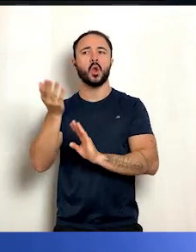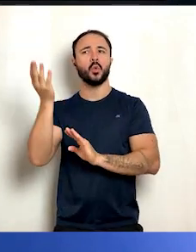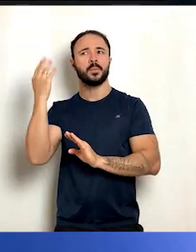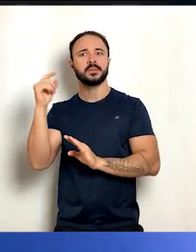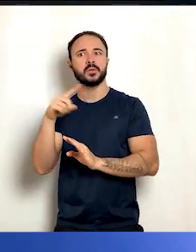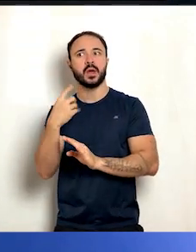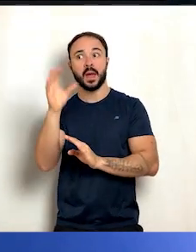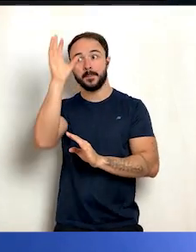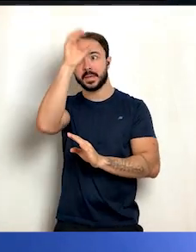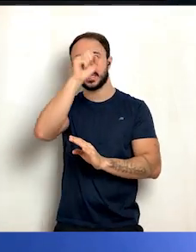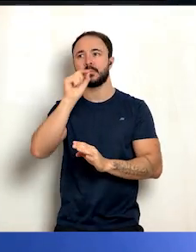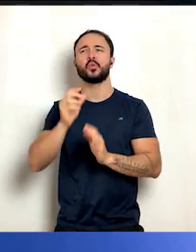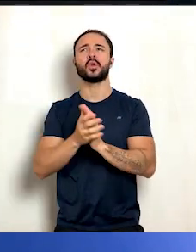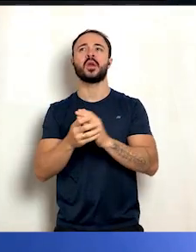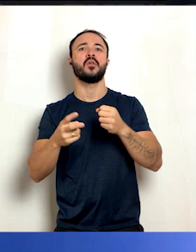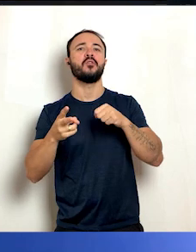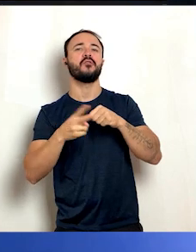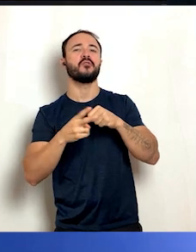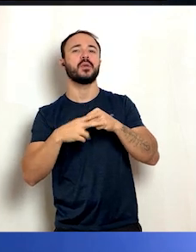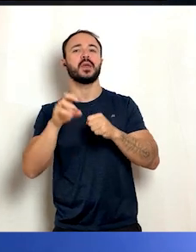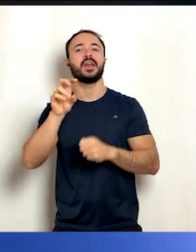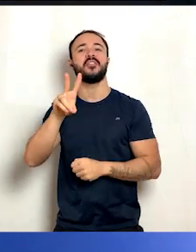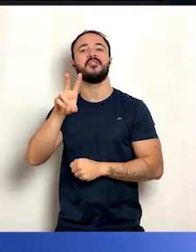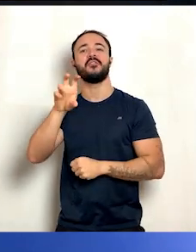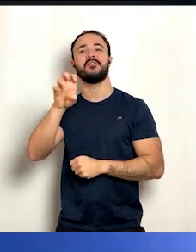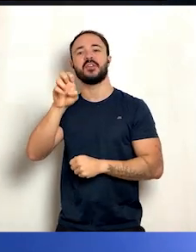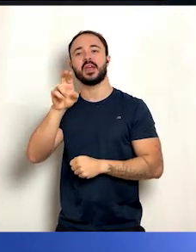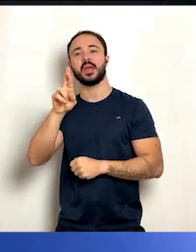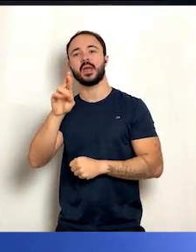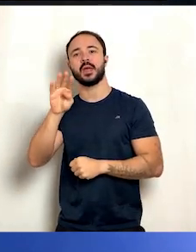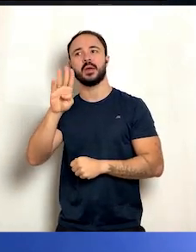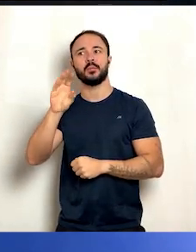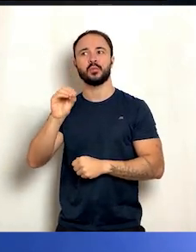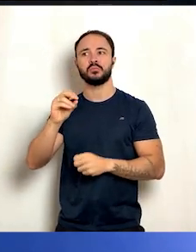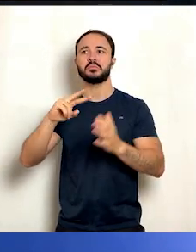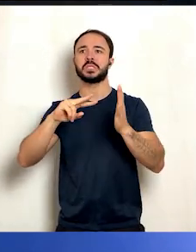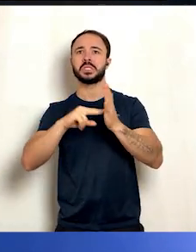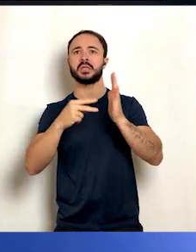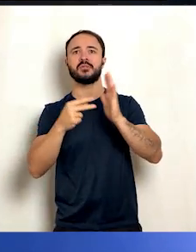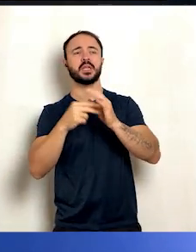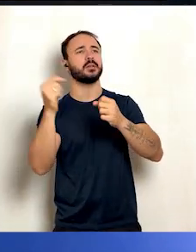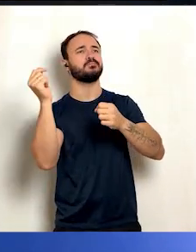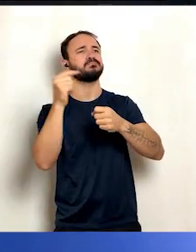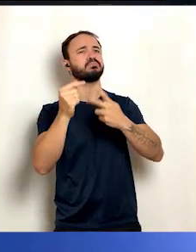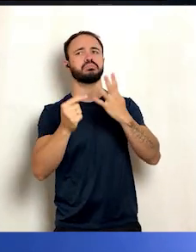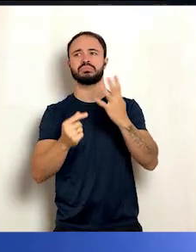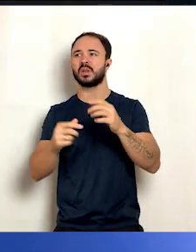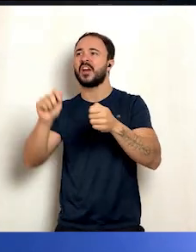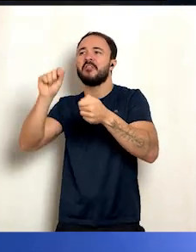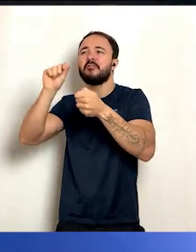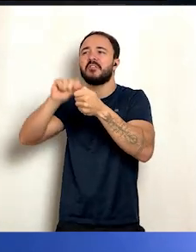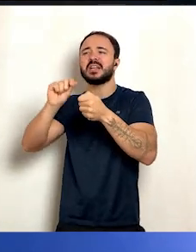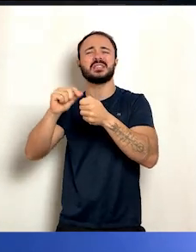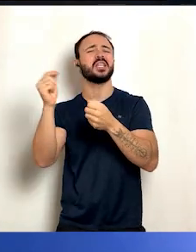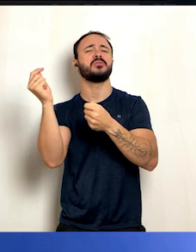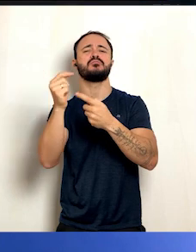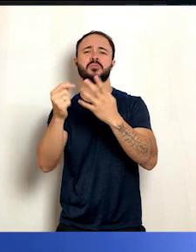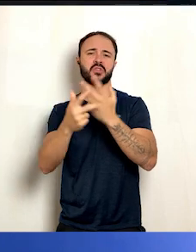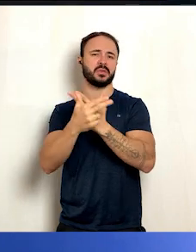que são aquelas palavras que indicam ação, estado ou fenômenos da natureza, como